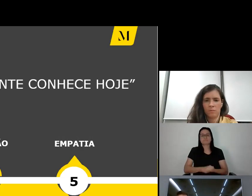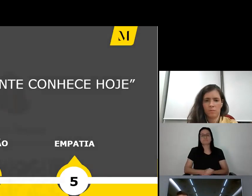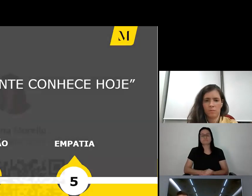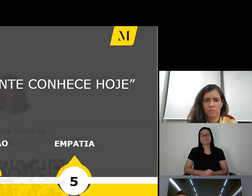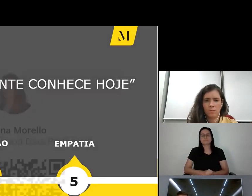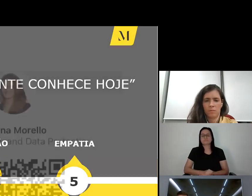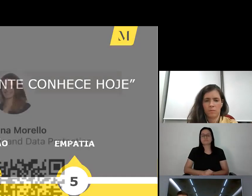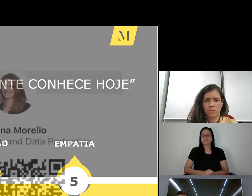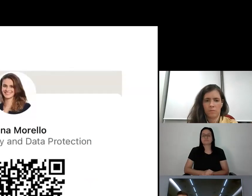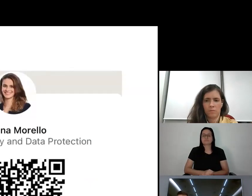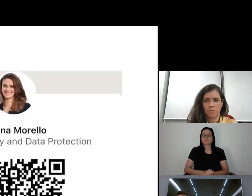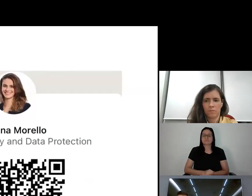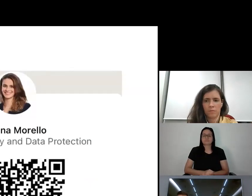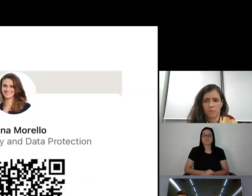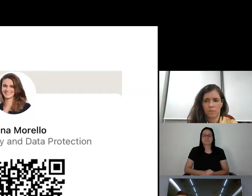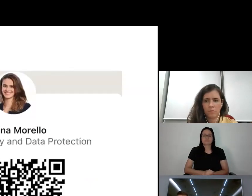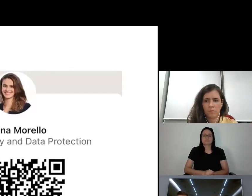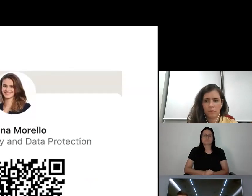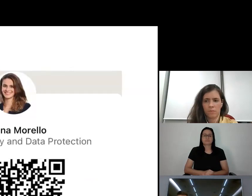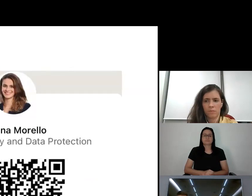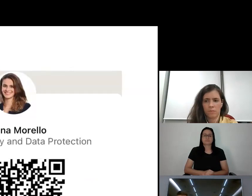Mel, podemos.